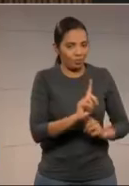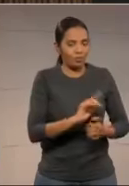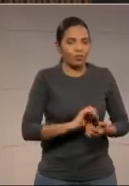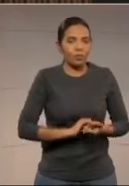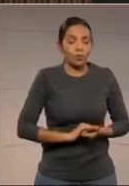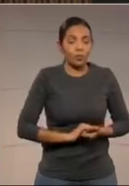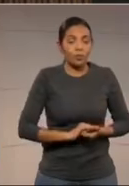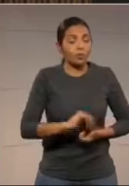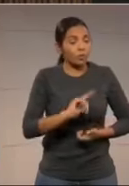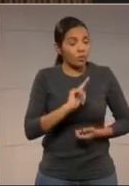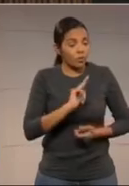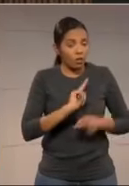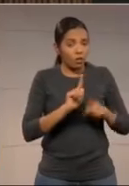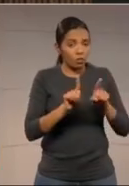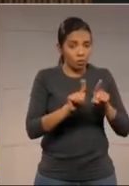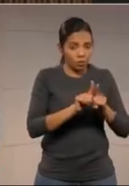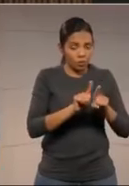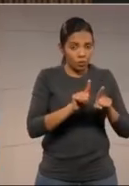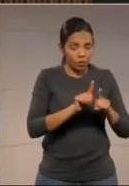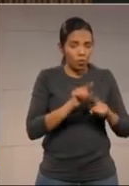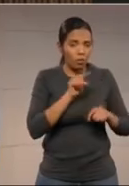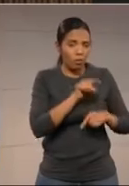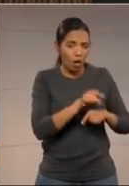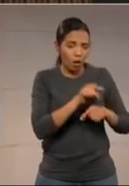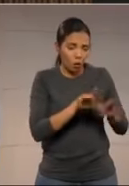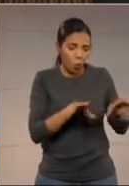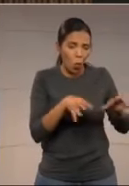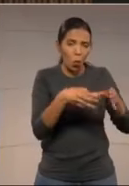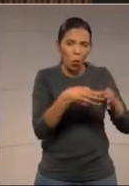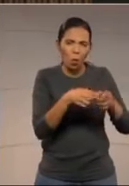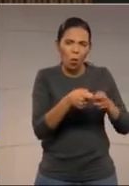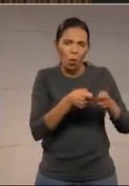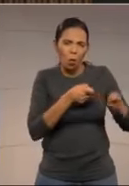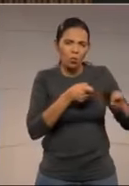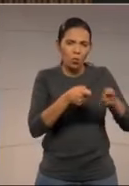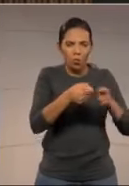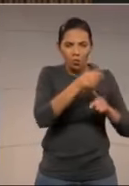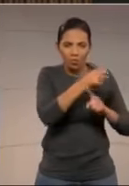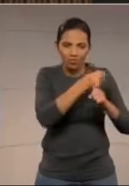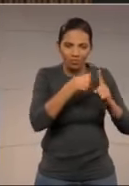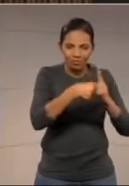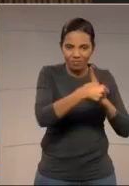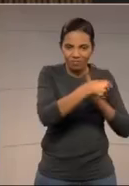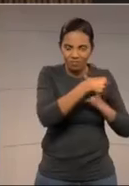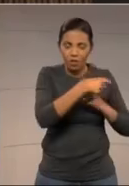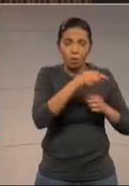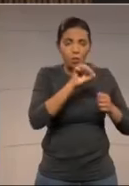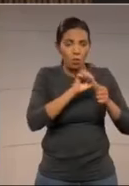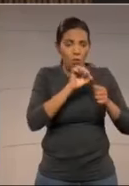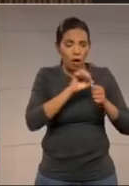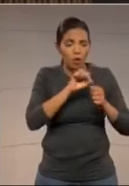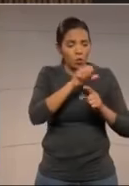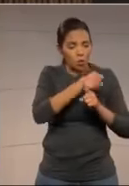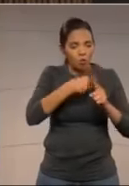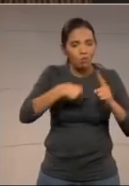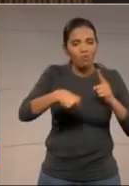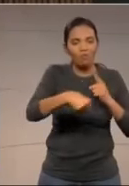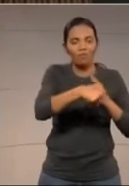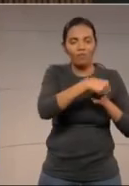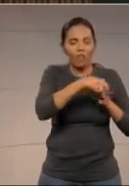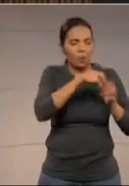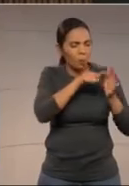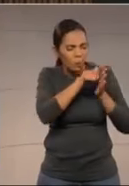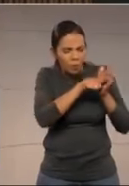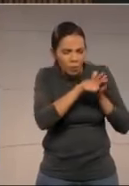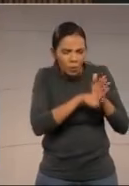Na efetividade do controle social, eles fazem a sociedade se manifestar, fiscalizar